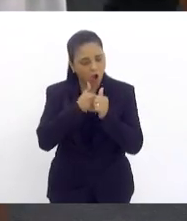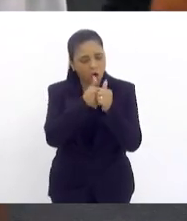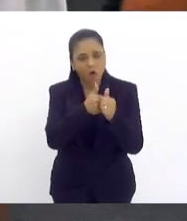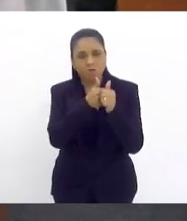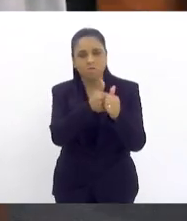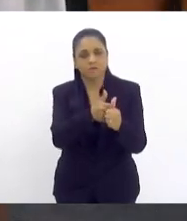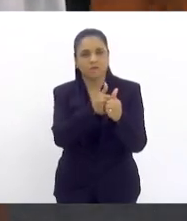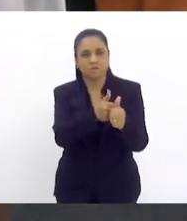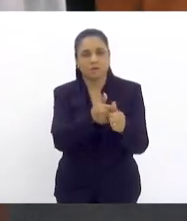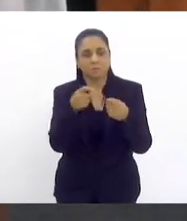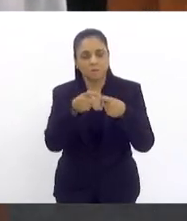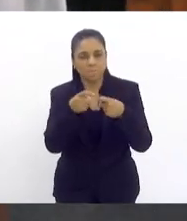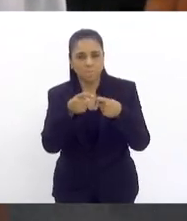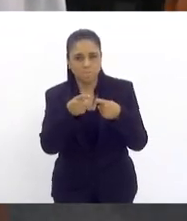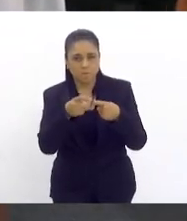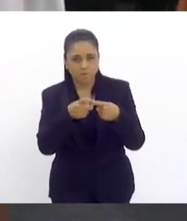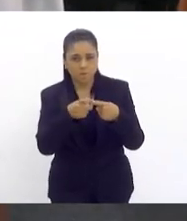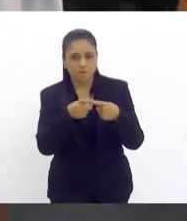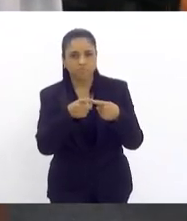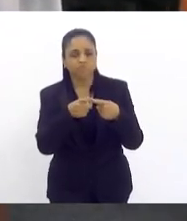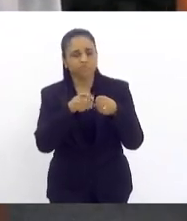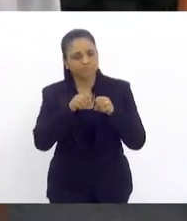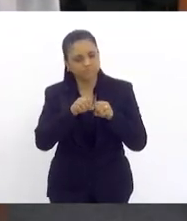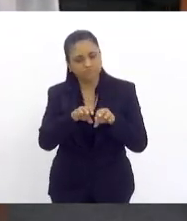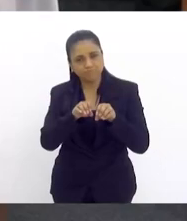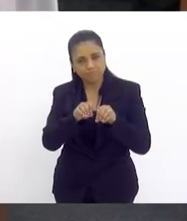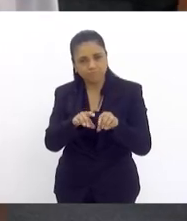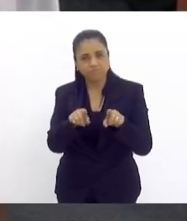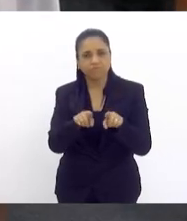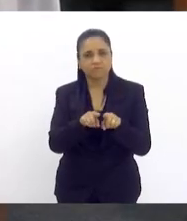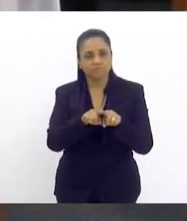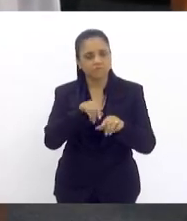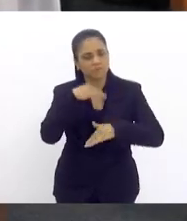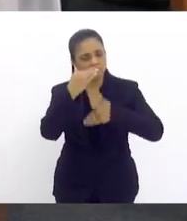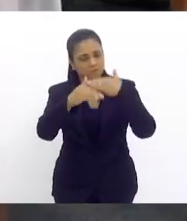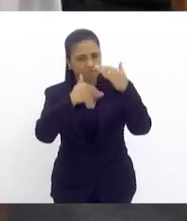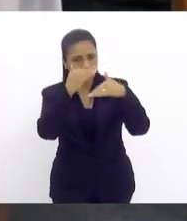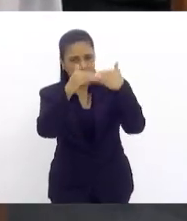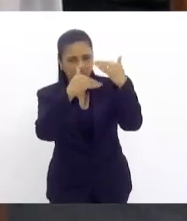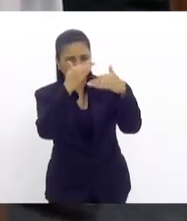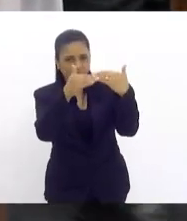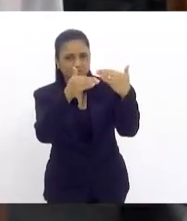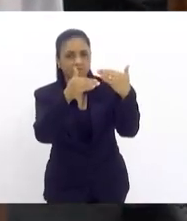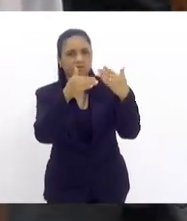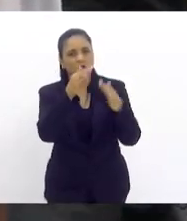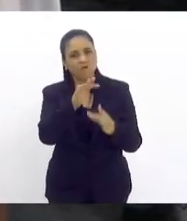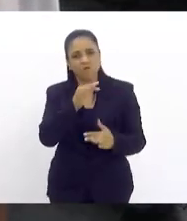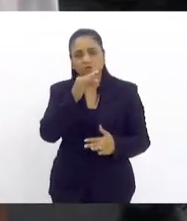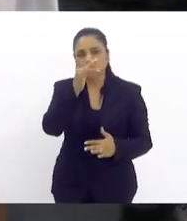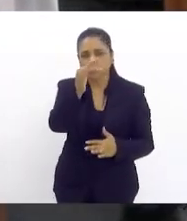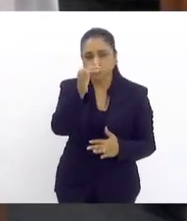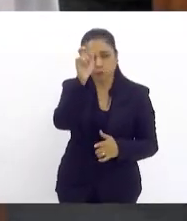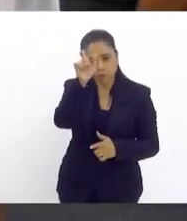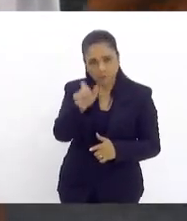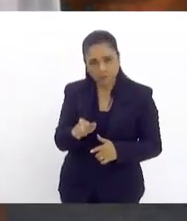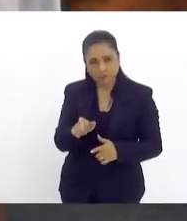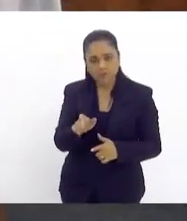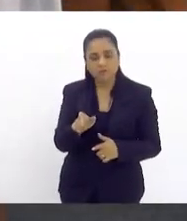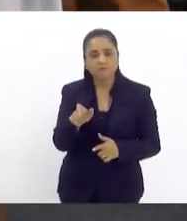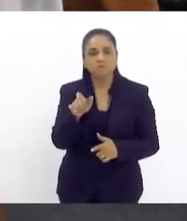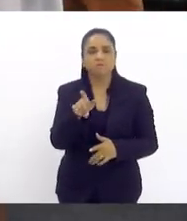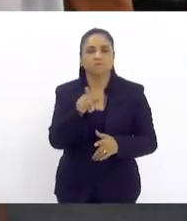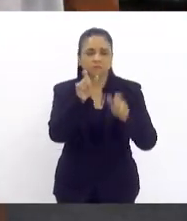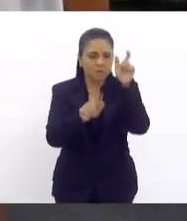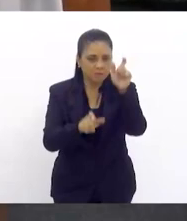acompanhamento e produção de ensino para melhor desenvolvimento futuro dessas